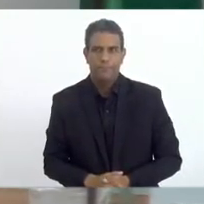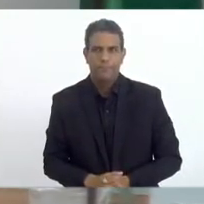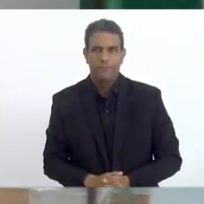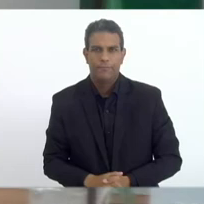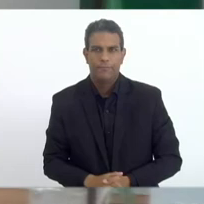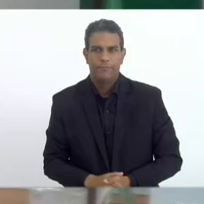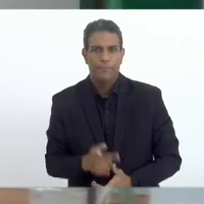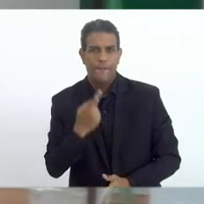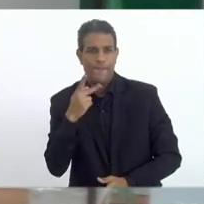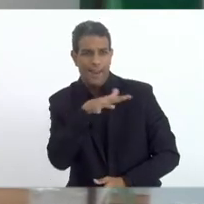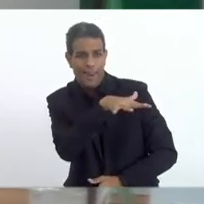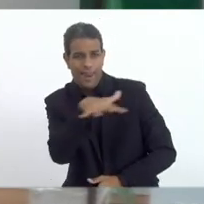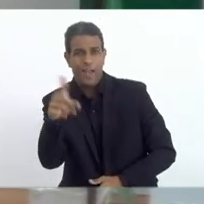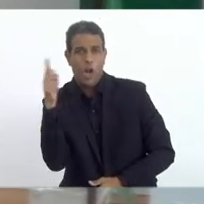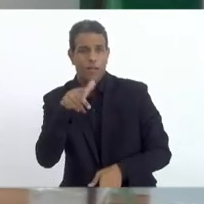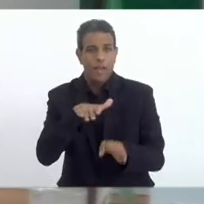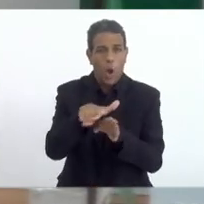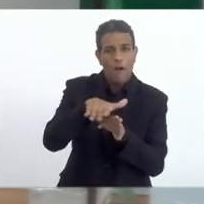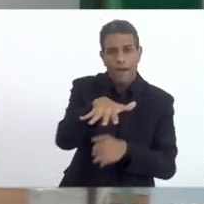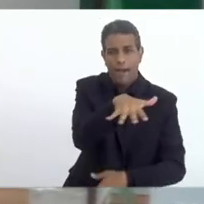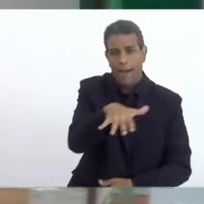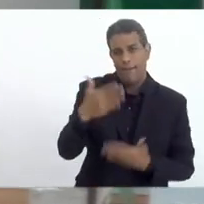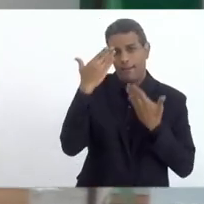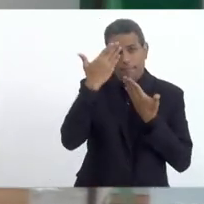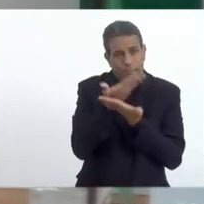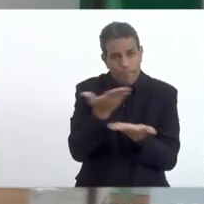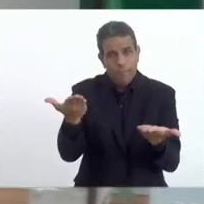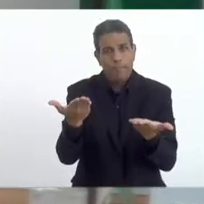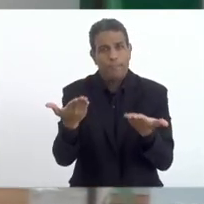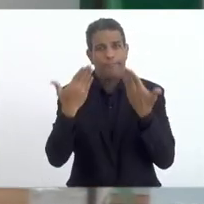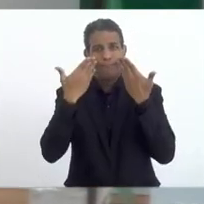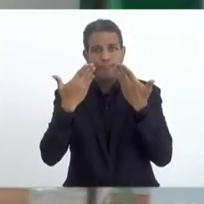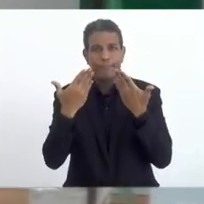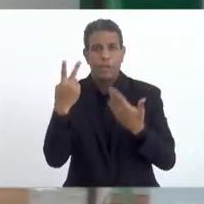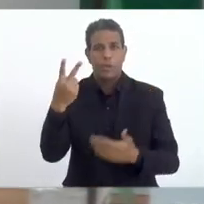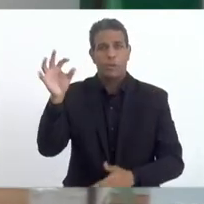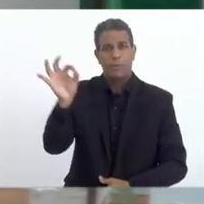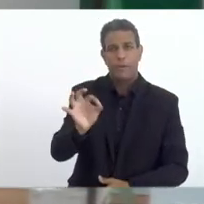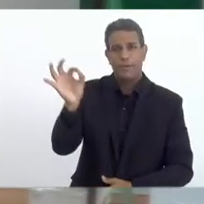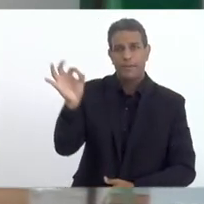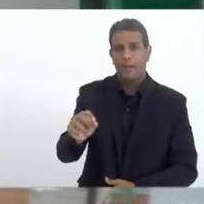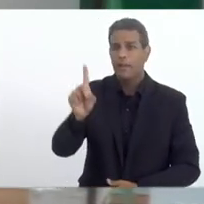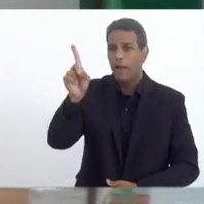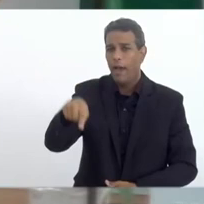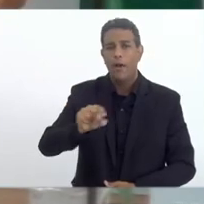Agora, dizer, meu querido expositor, que 2%